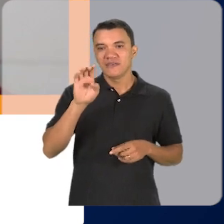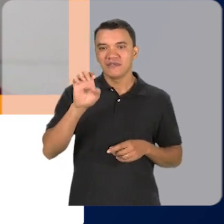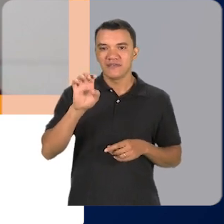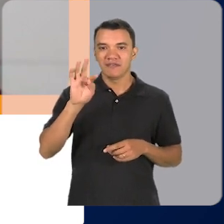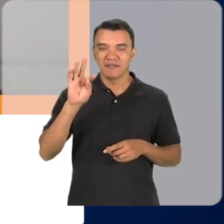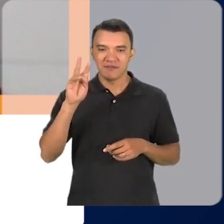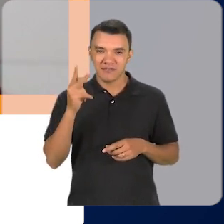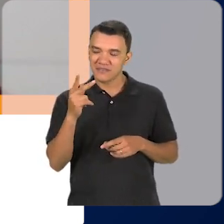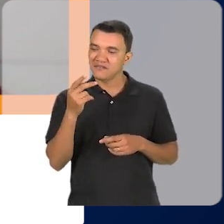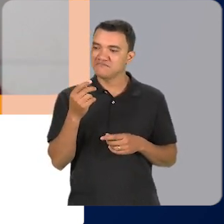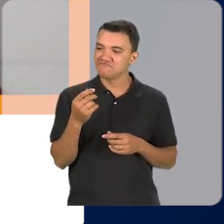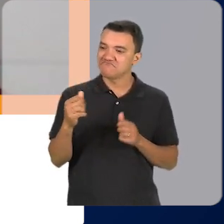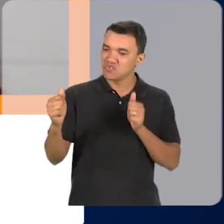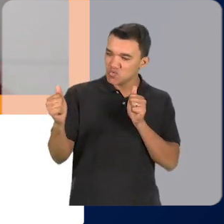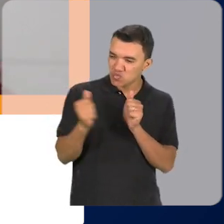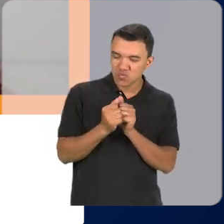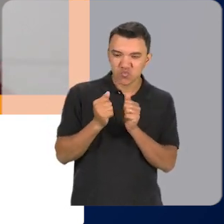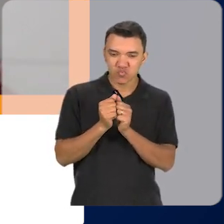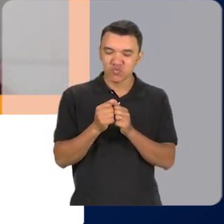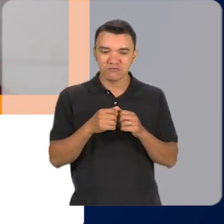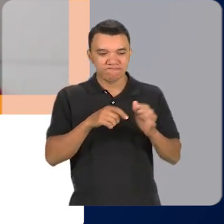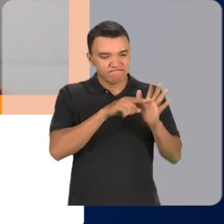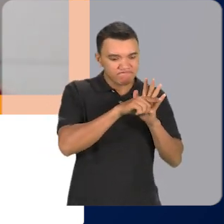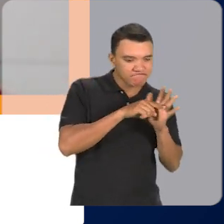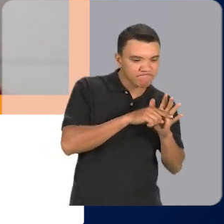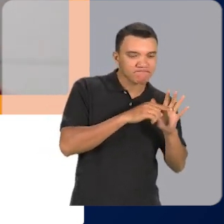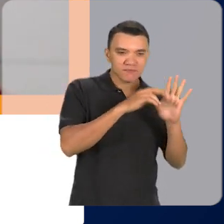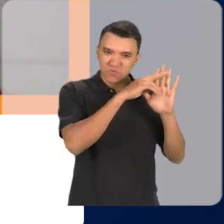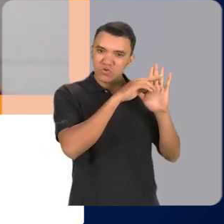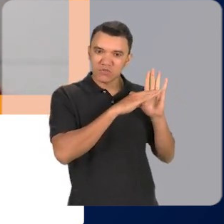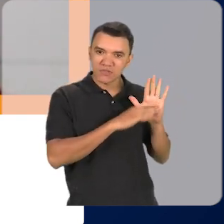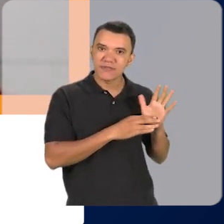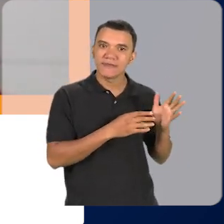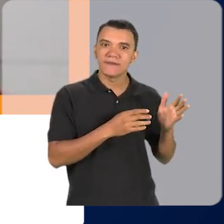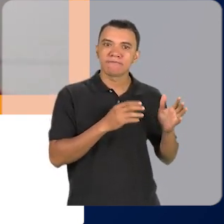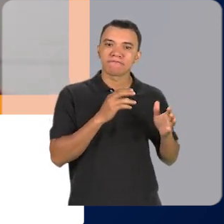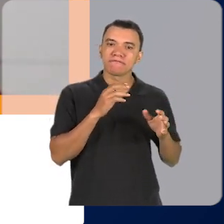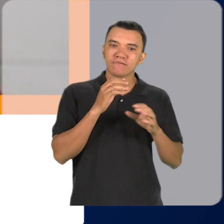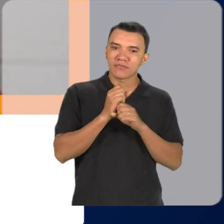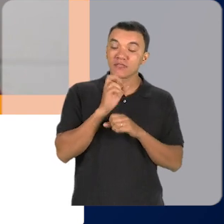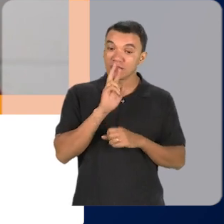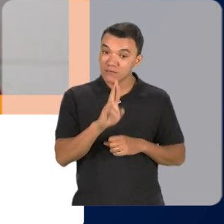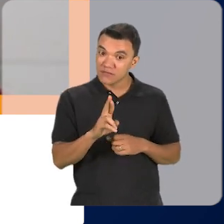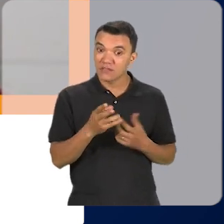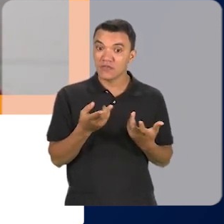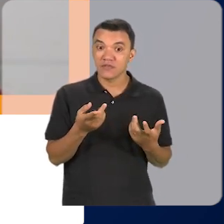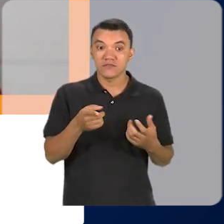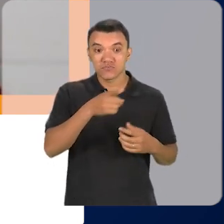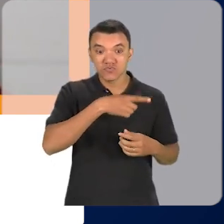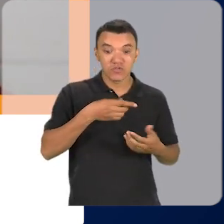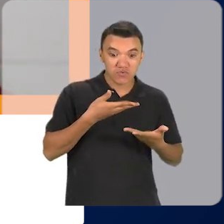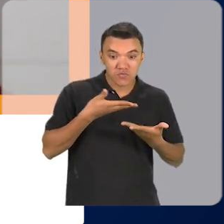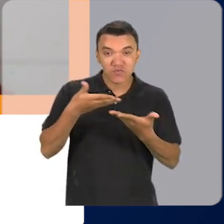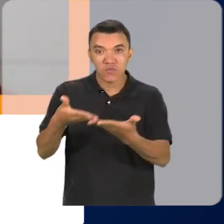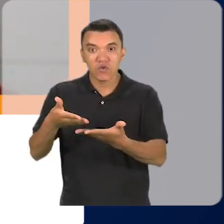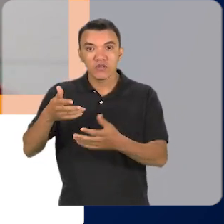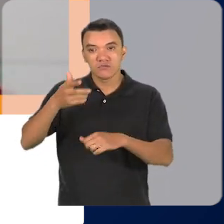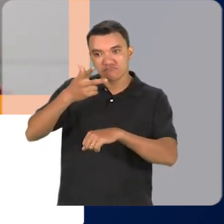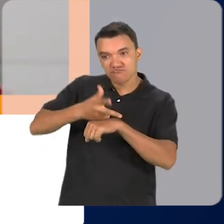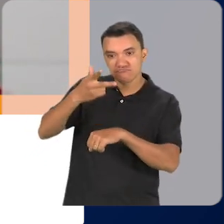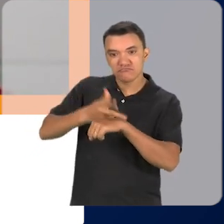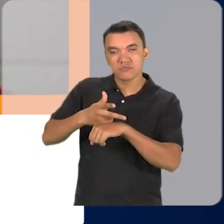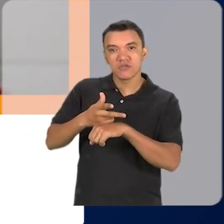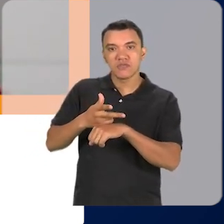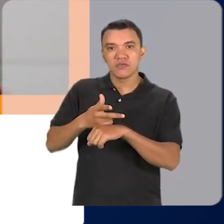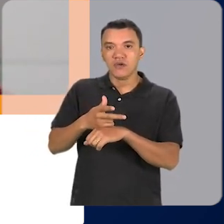dessa pesquisa, desse resultado, e onde a gente for, onde esse projeto for chamado, esse documentário for chamado, ele não existe sem a parceria